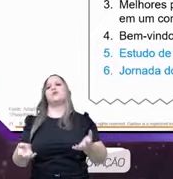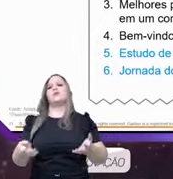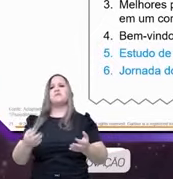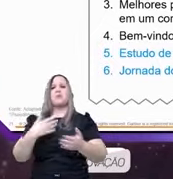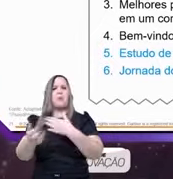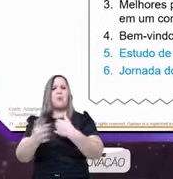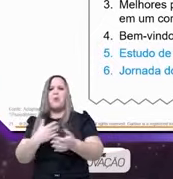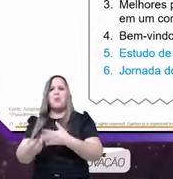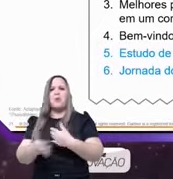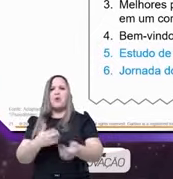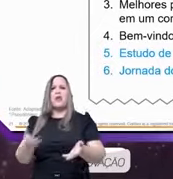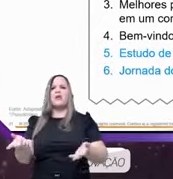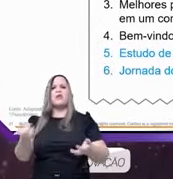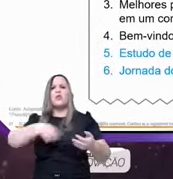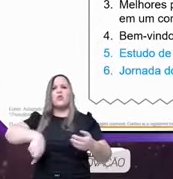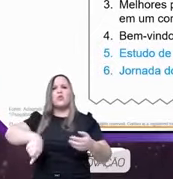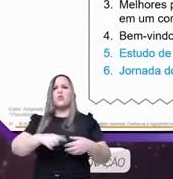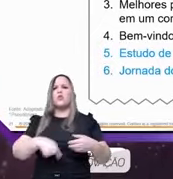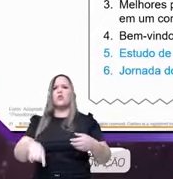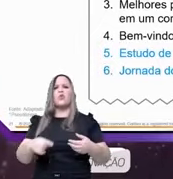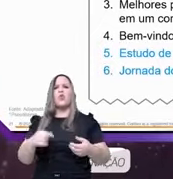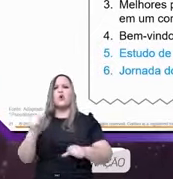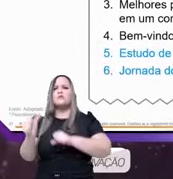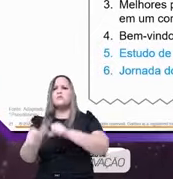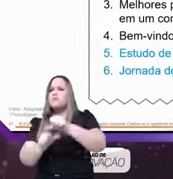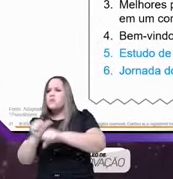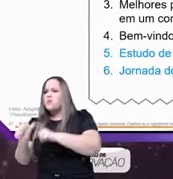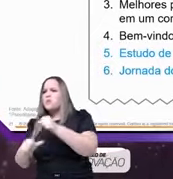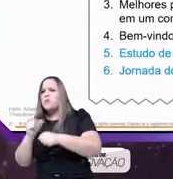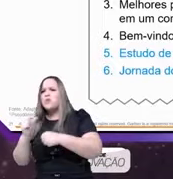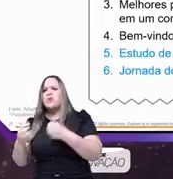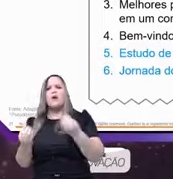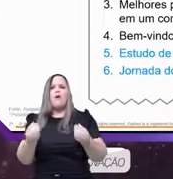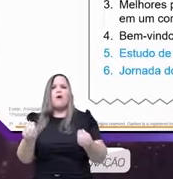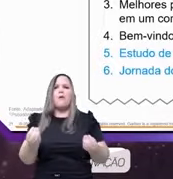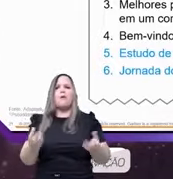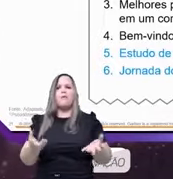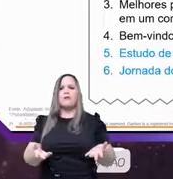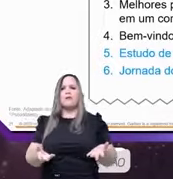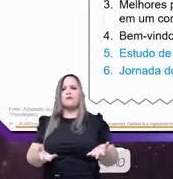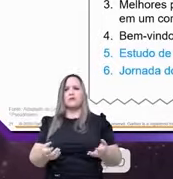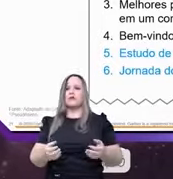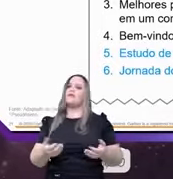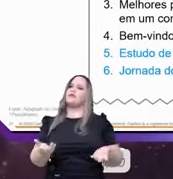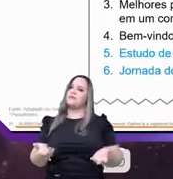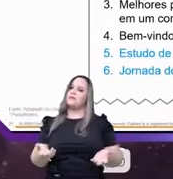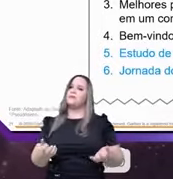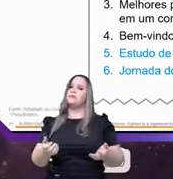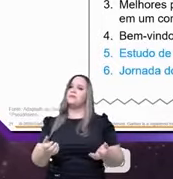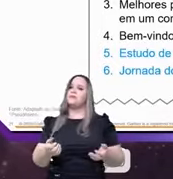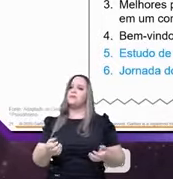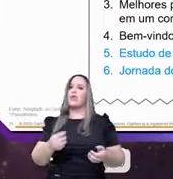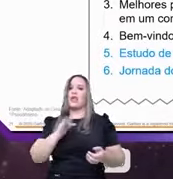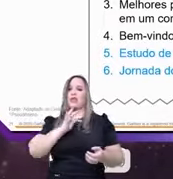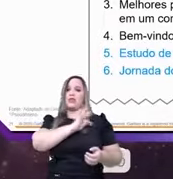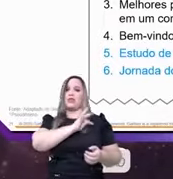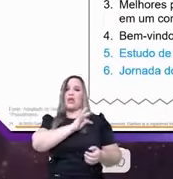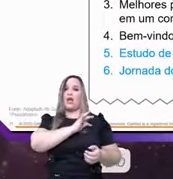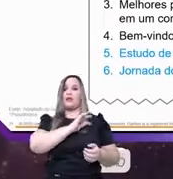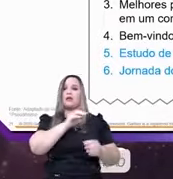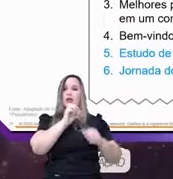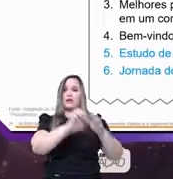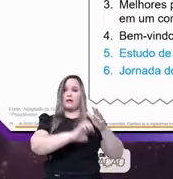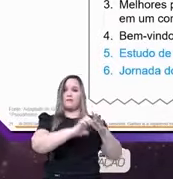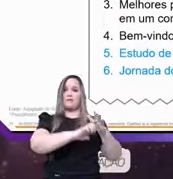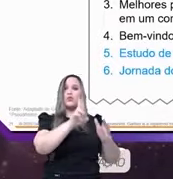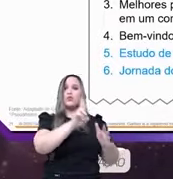Então, como é que nós mudamos esse processo? E aí, uma das técnicas que essa empresa utilizou, que é pública, novamente o mesmo